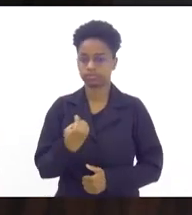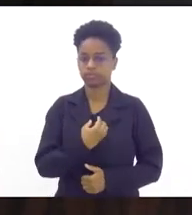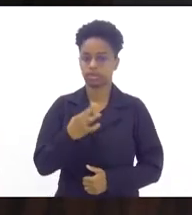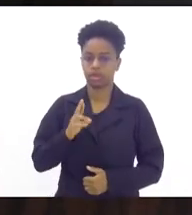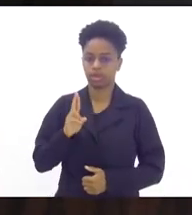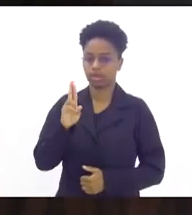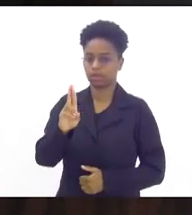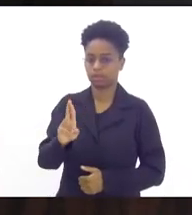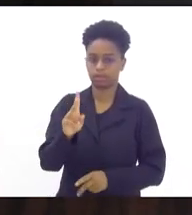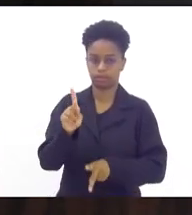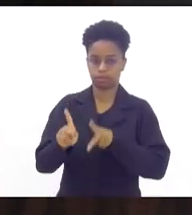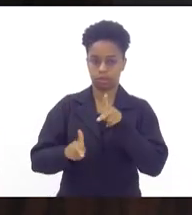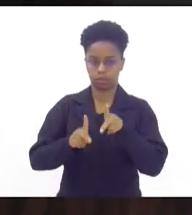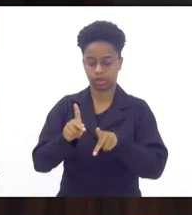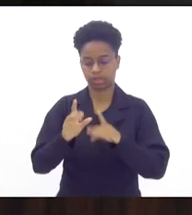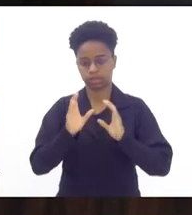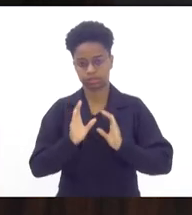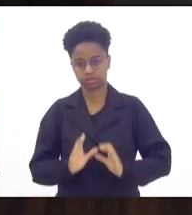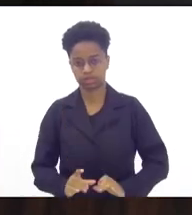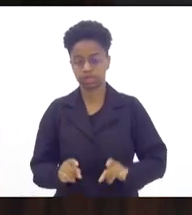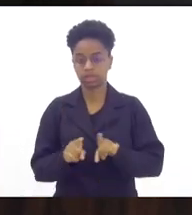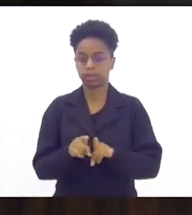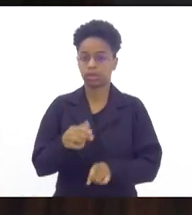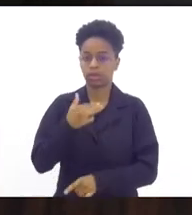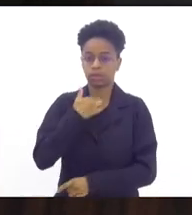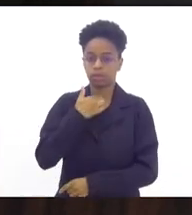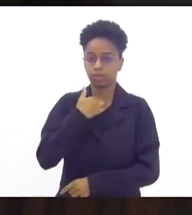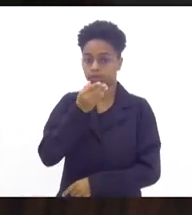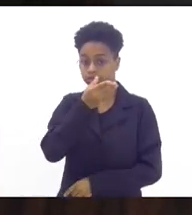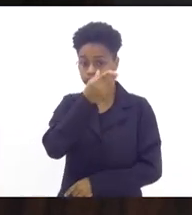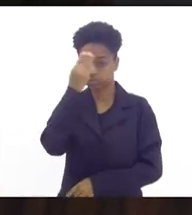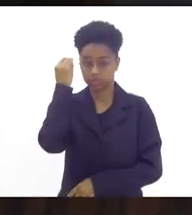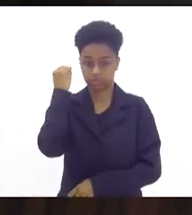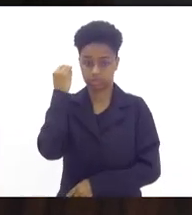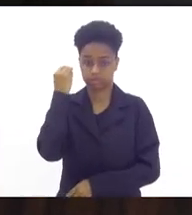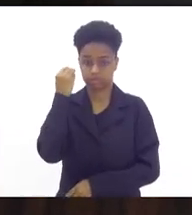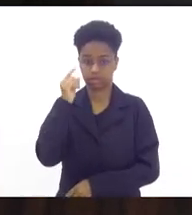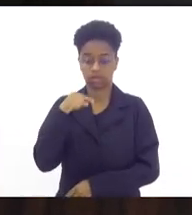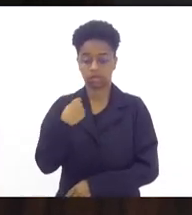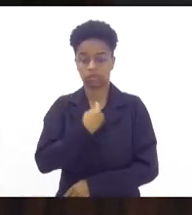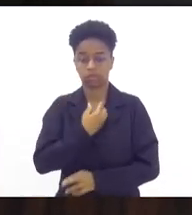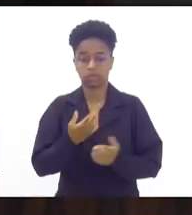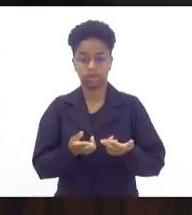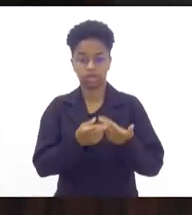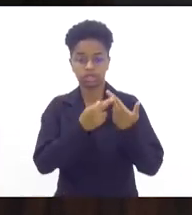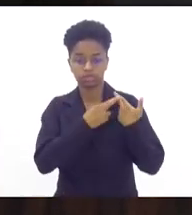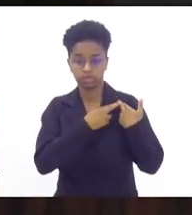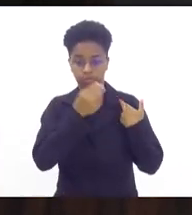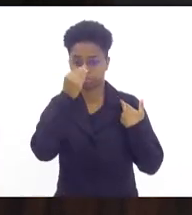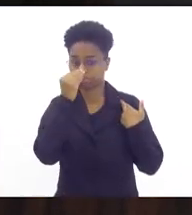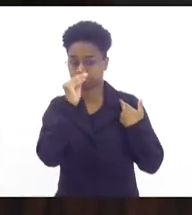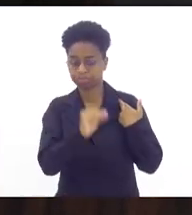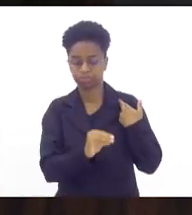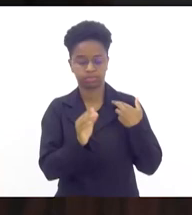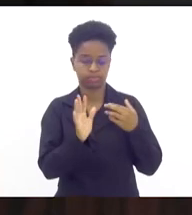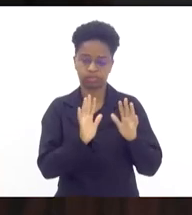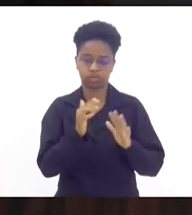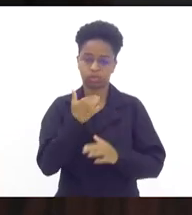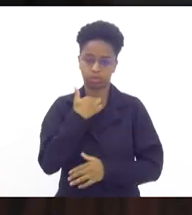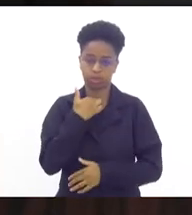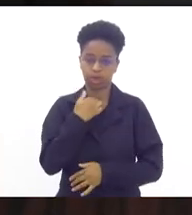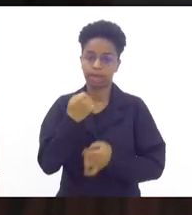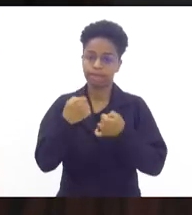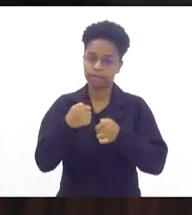cidadão e não podemos fugir a nossa responsabilidade que a luta pelo